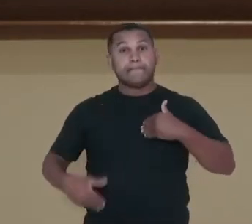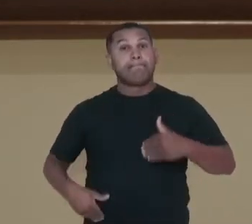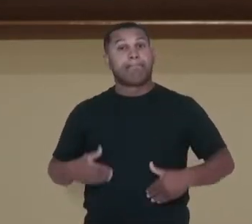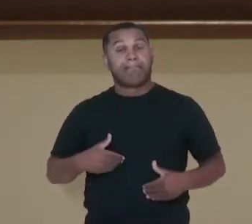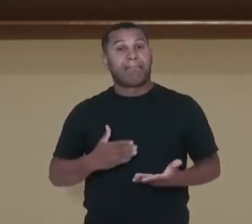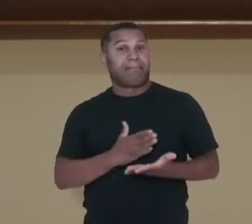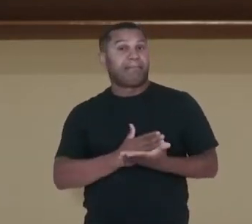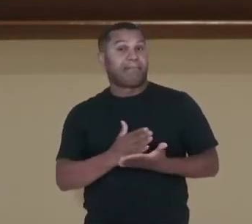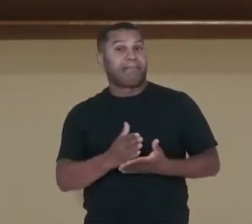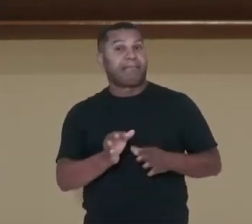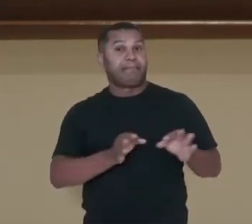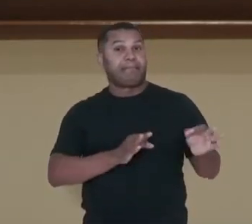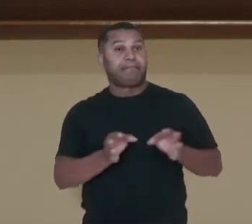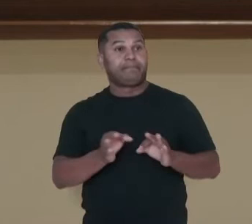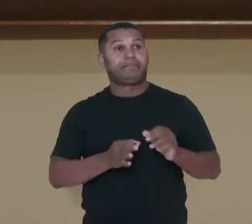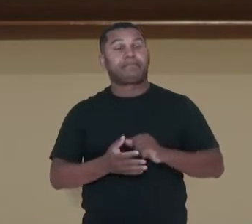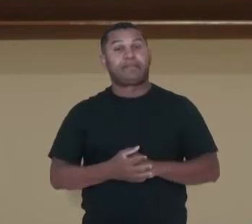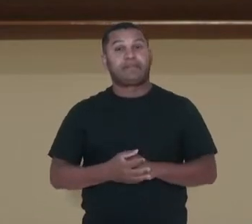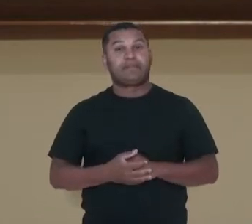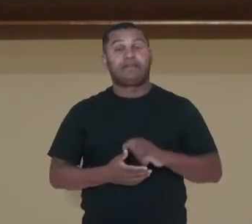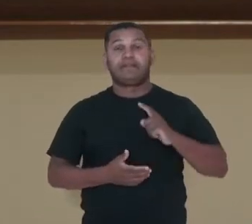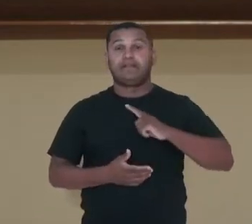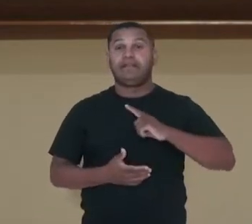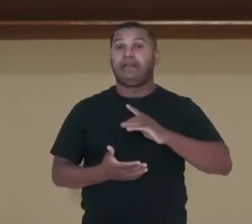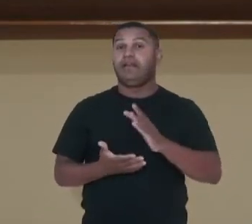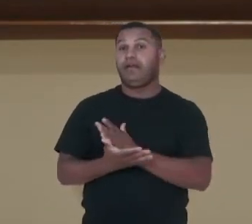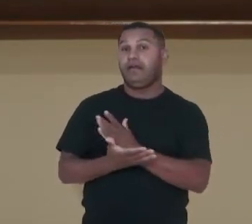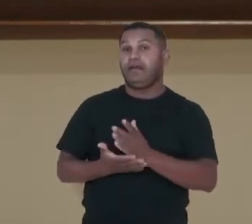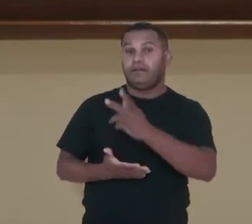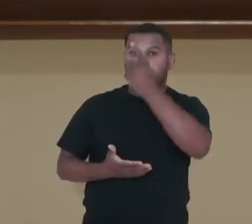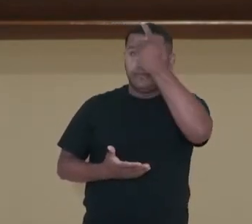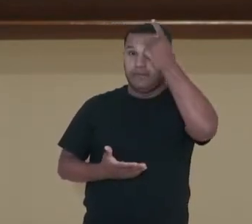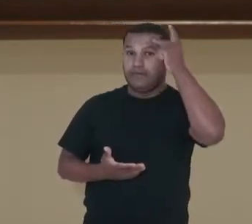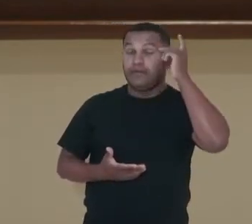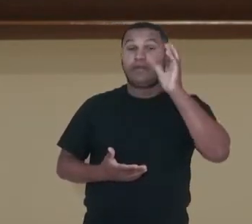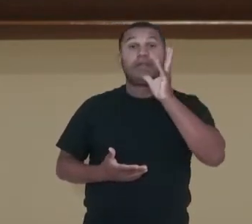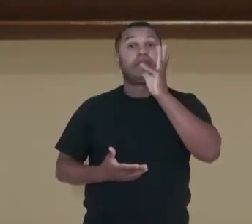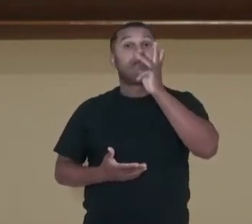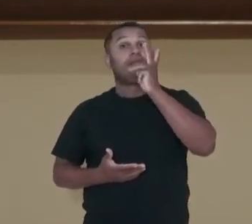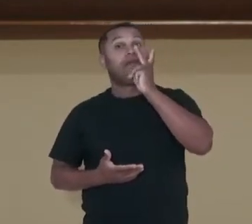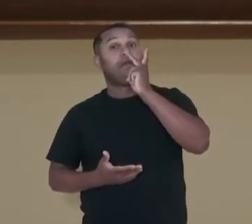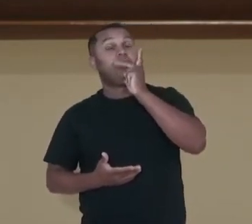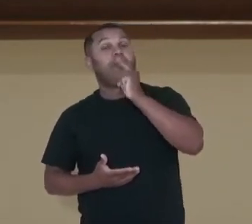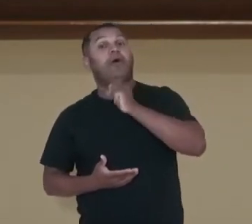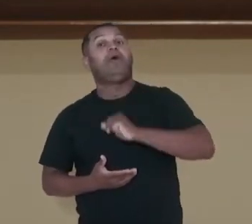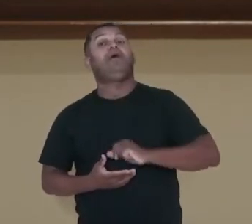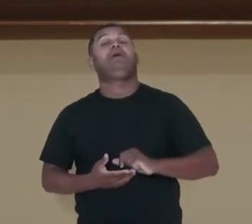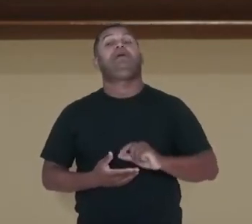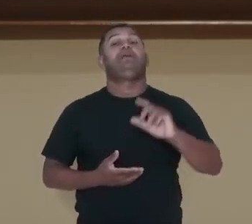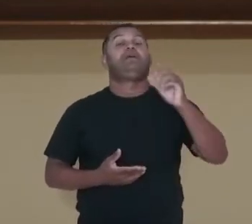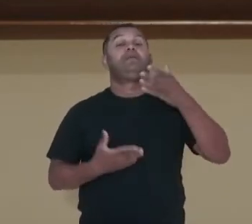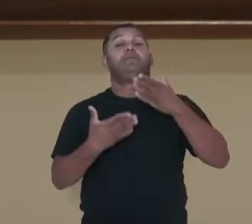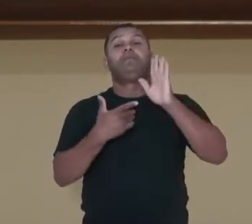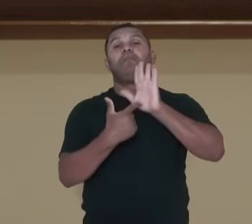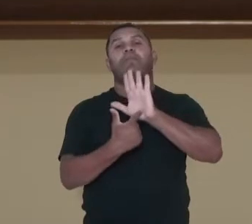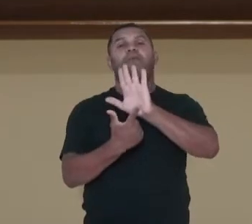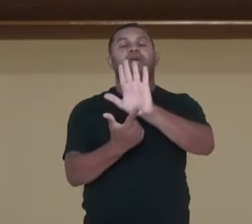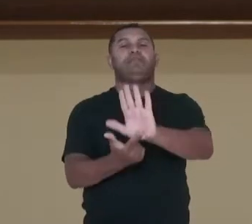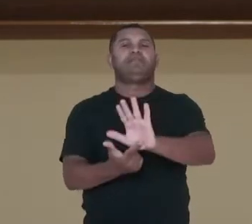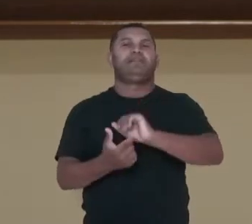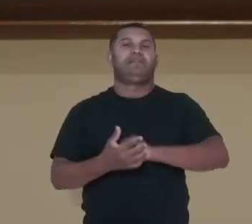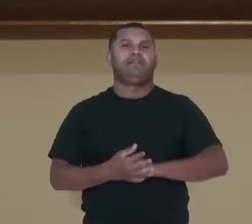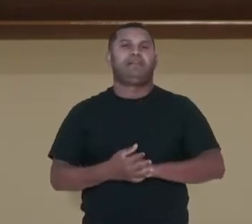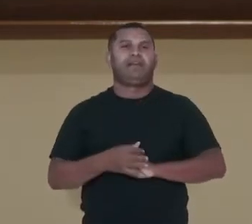Tem pessoas, né, acontece de algumas pessoas demorarem para apresentar os sintomas.